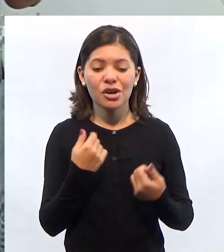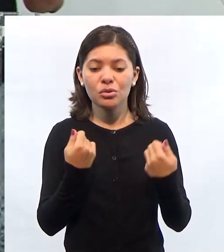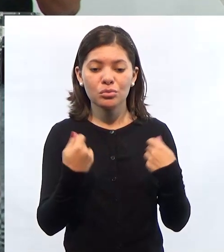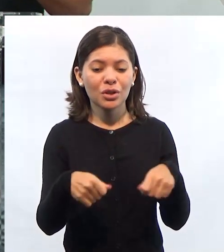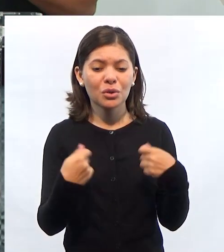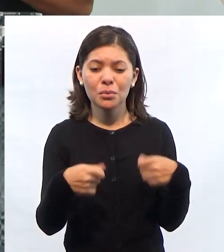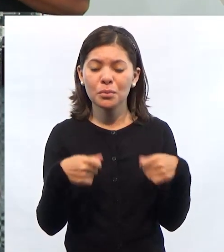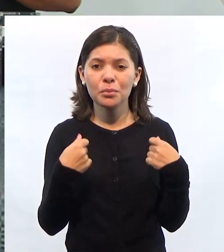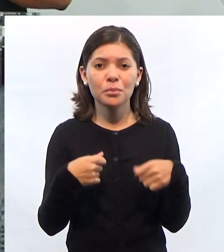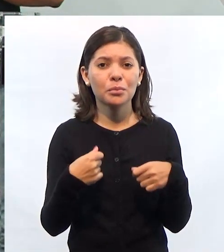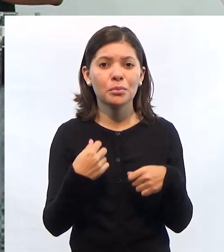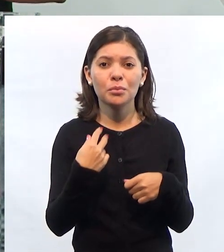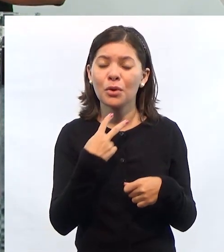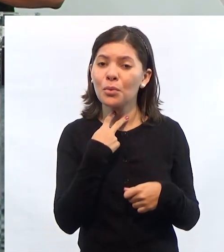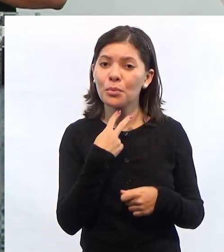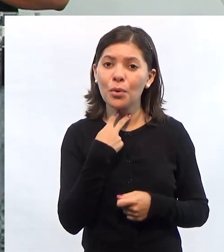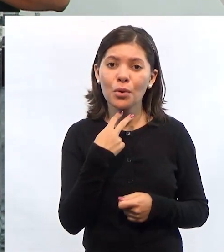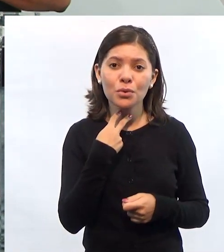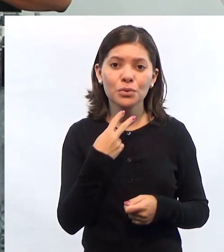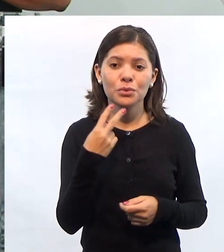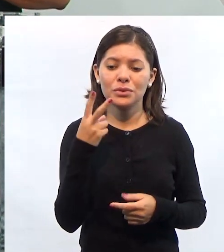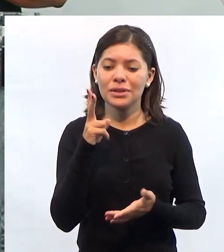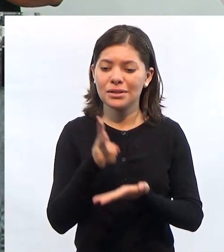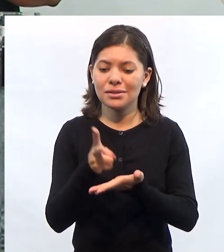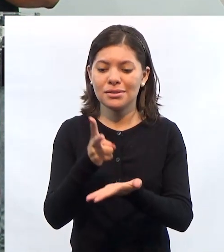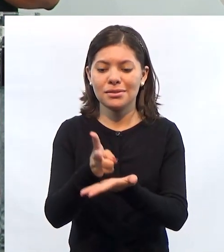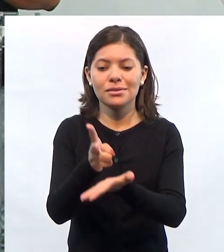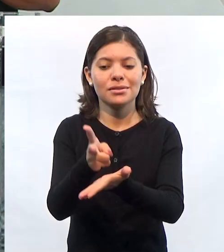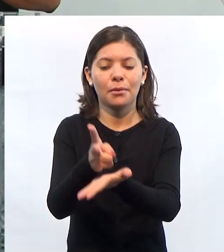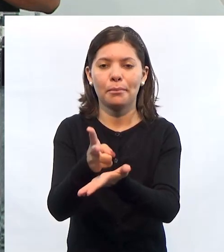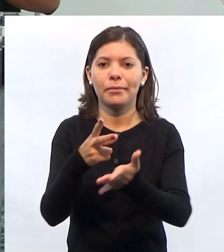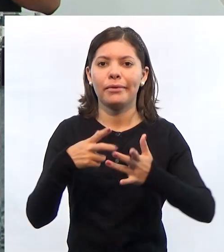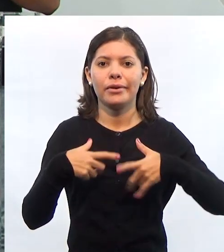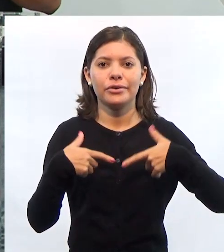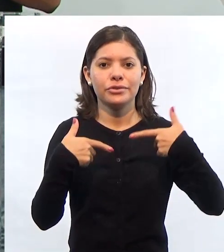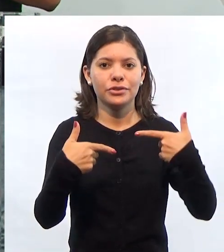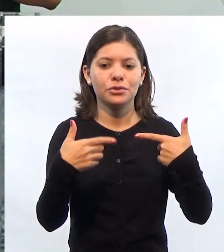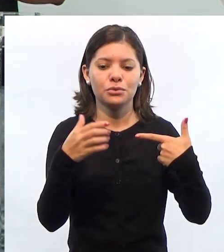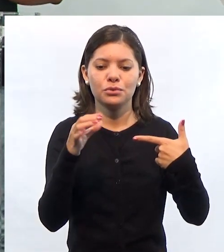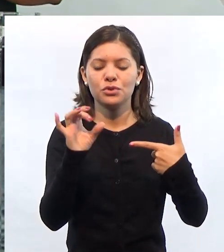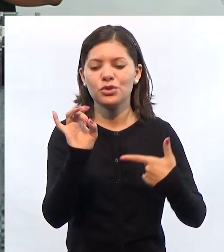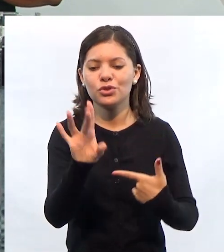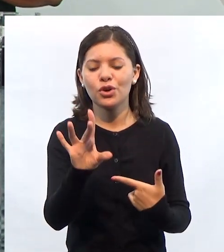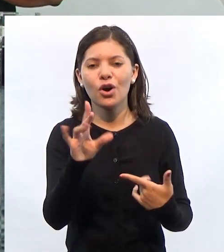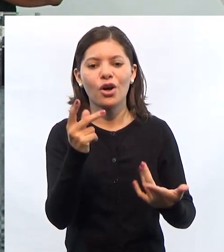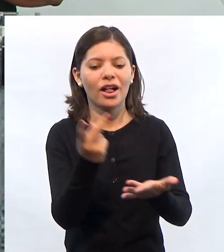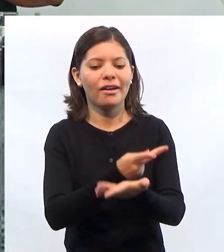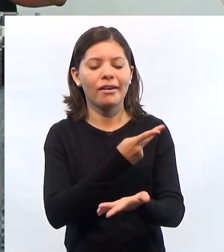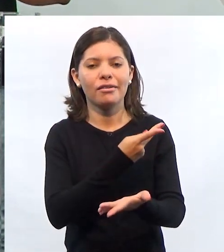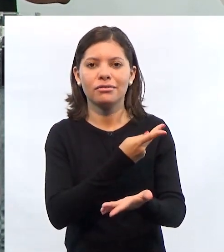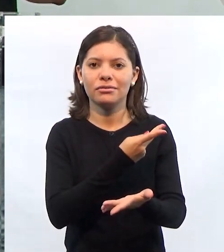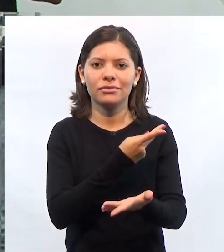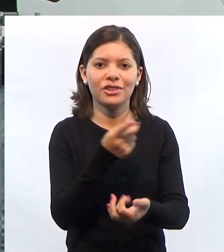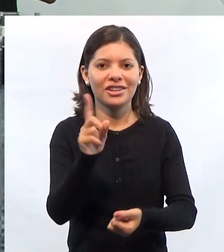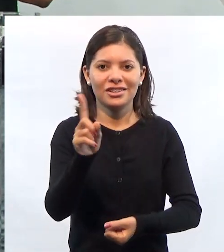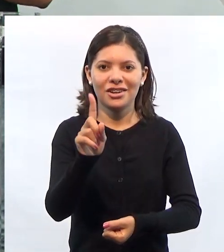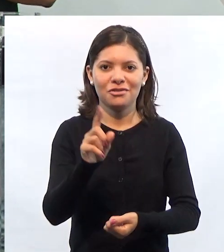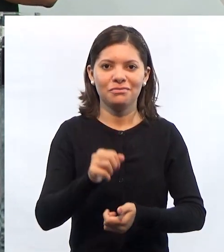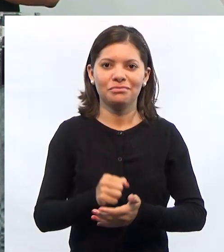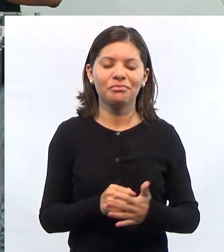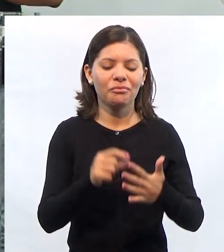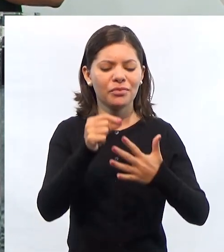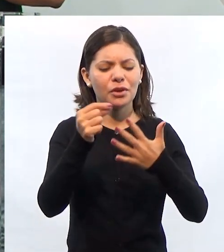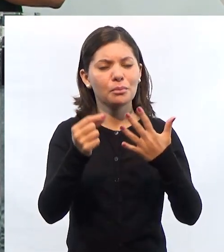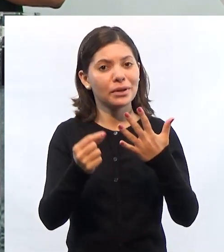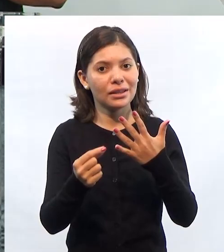lá na área de produção sempre agindo só quando ocorre erros um